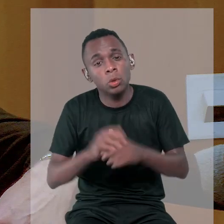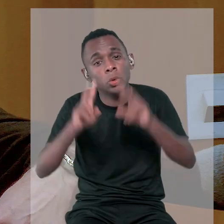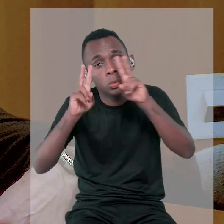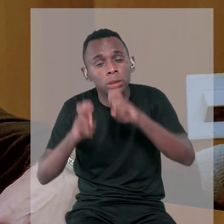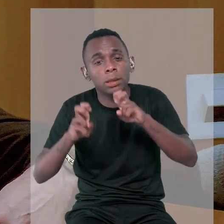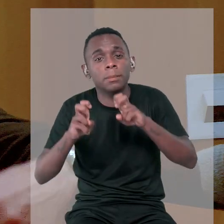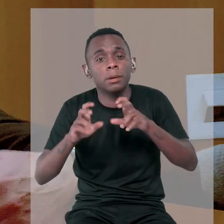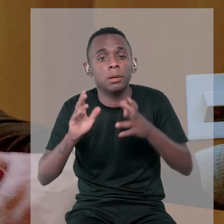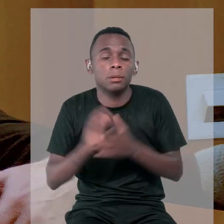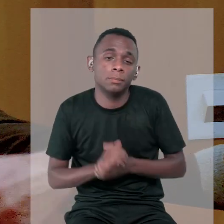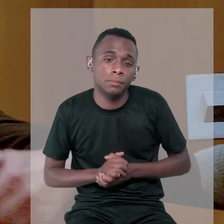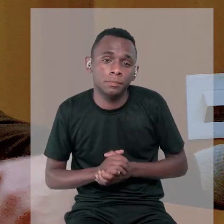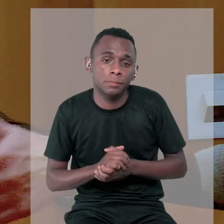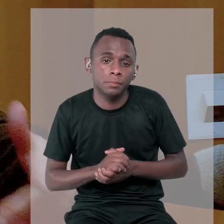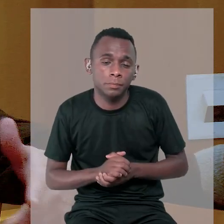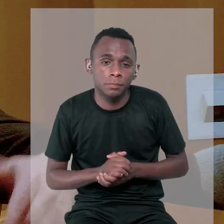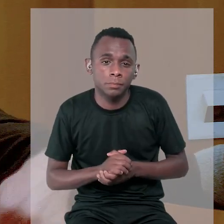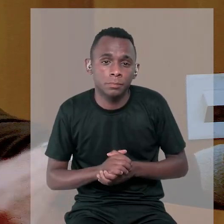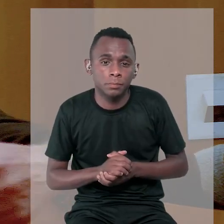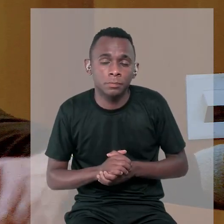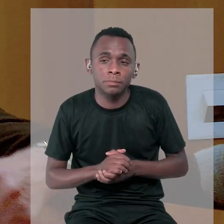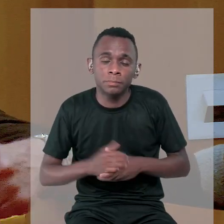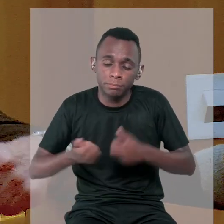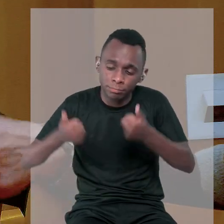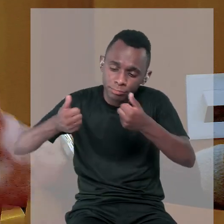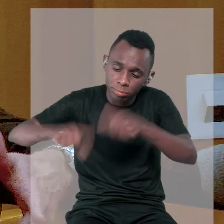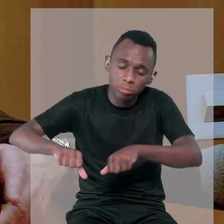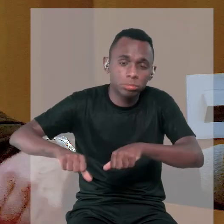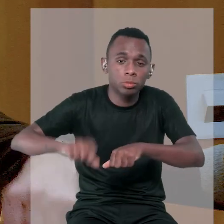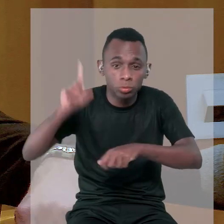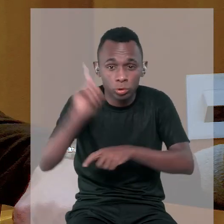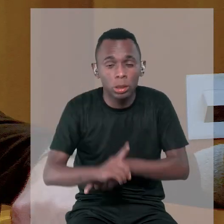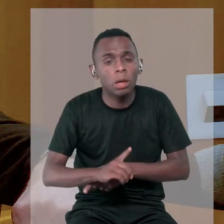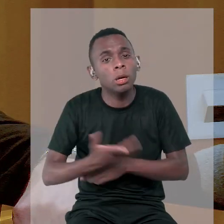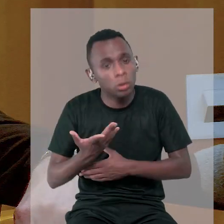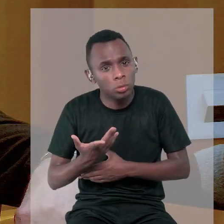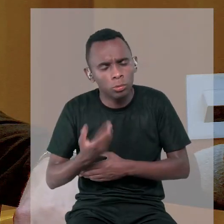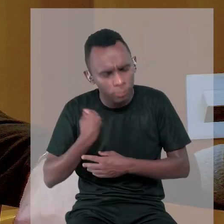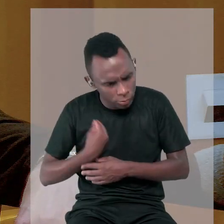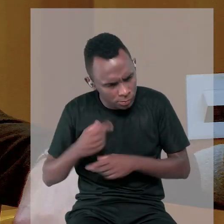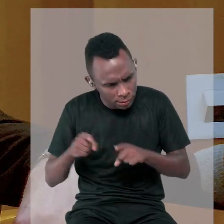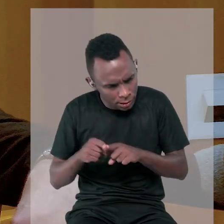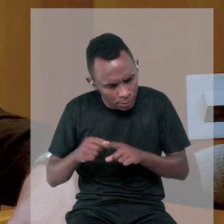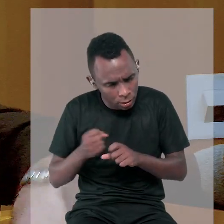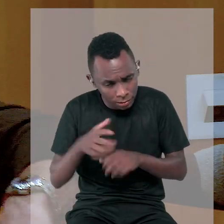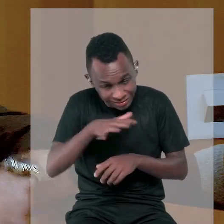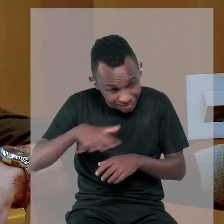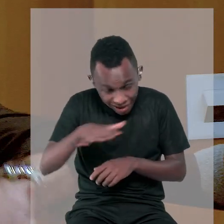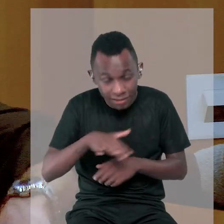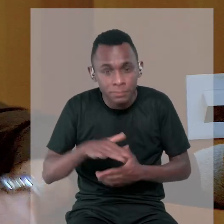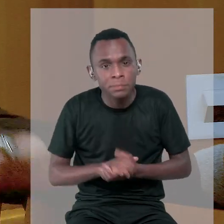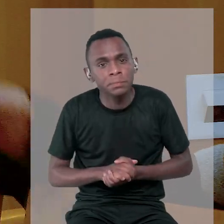do enfraquecimento da capacidade do direito, ela estaria funcionando também nesse âmbito? A questão da guerra absoluta, ou